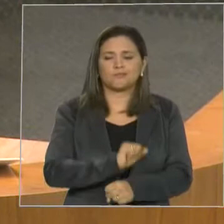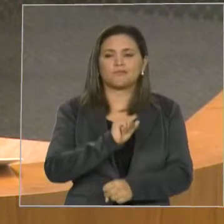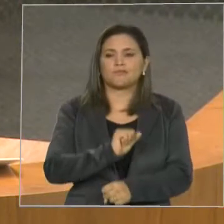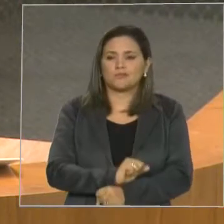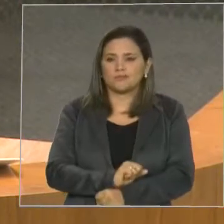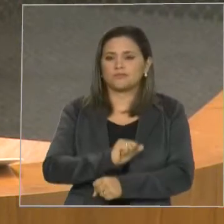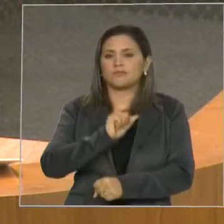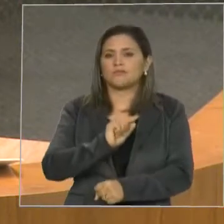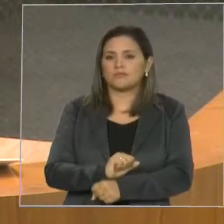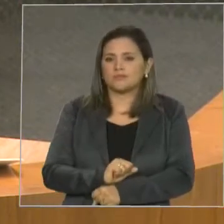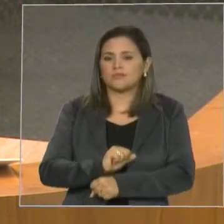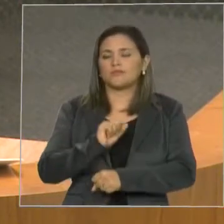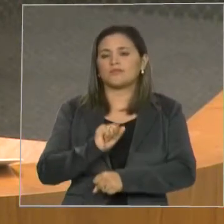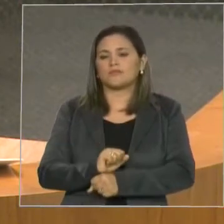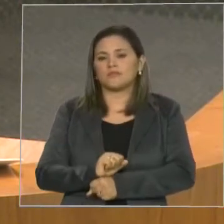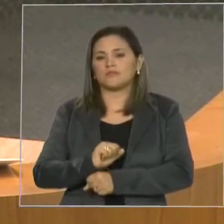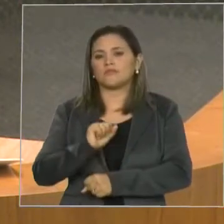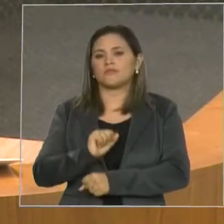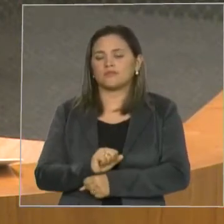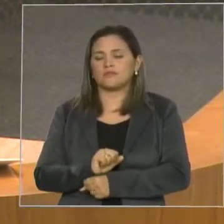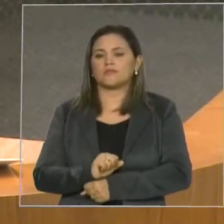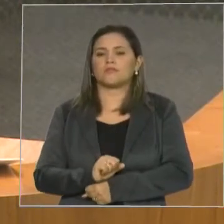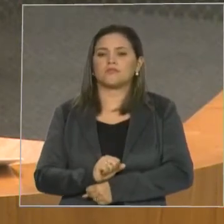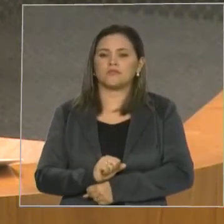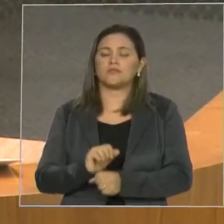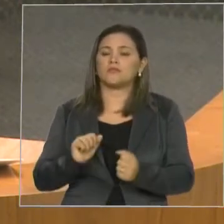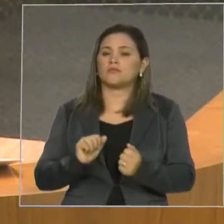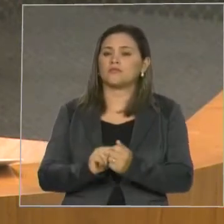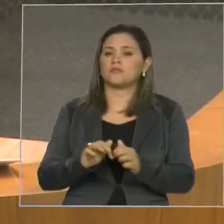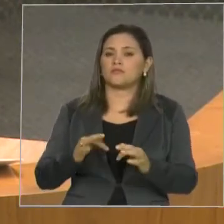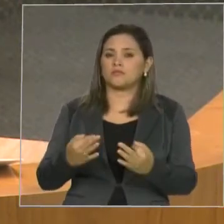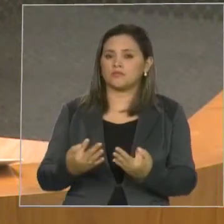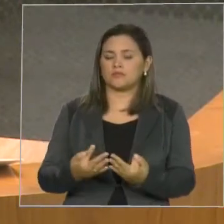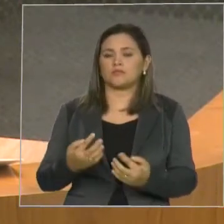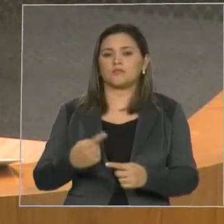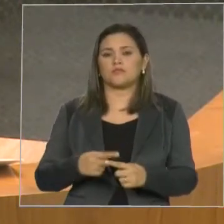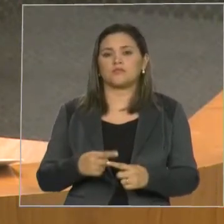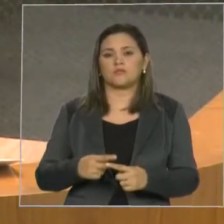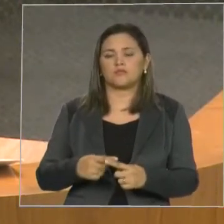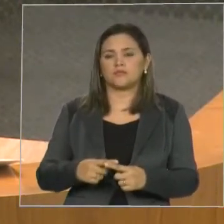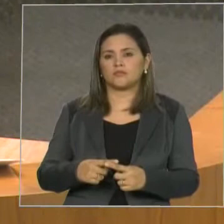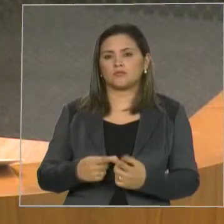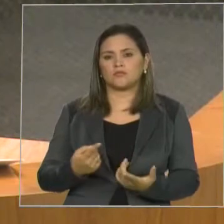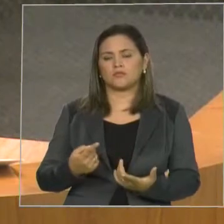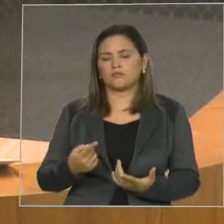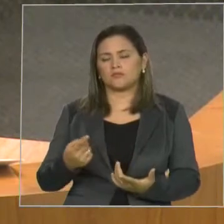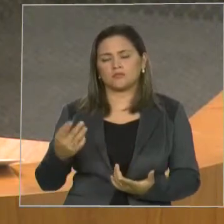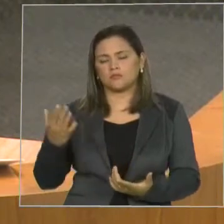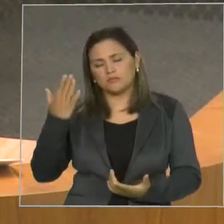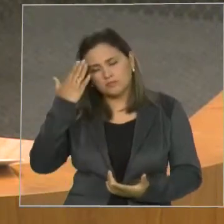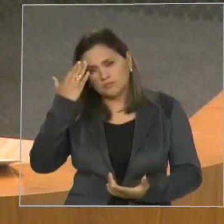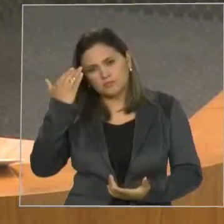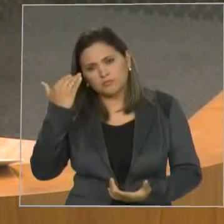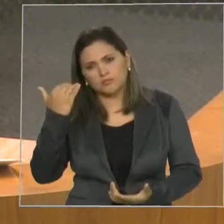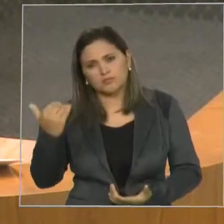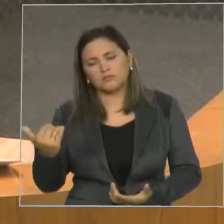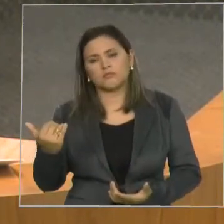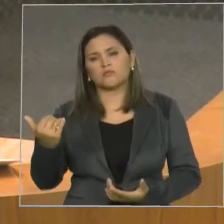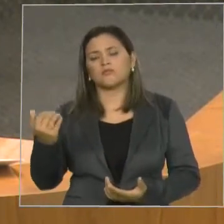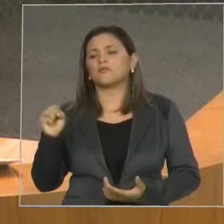angústia juntamente com seus familiares por não ter acesso às informações de